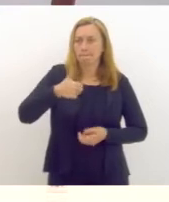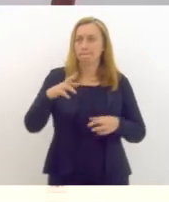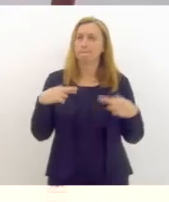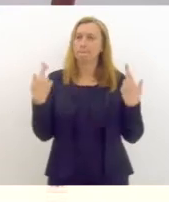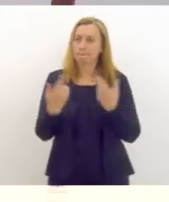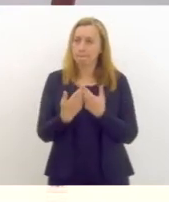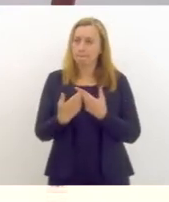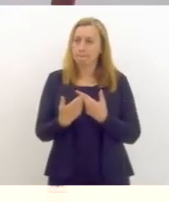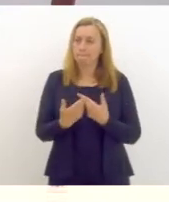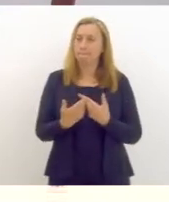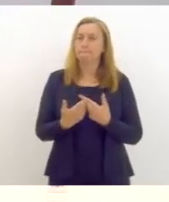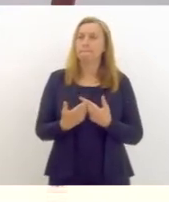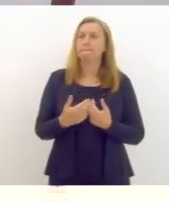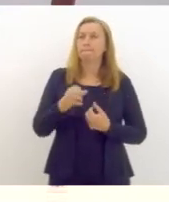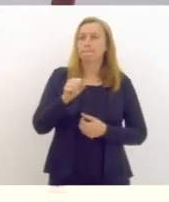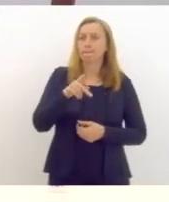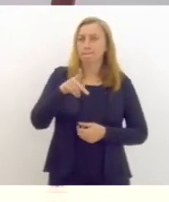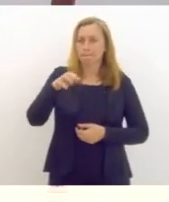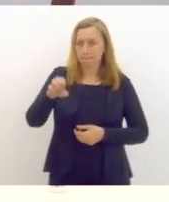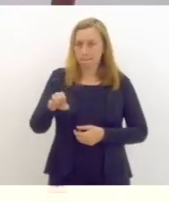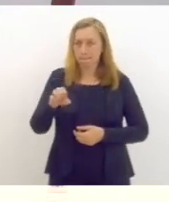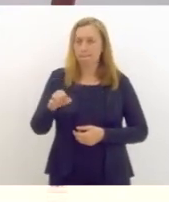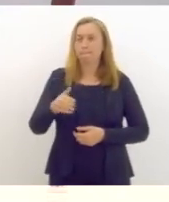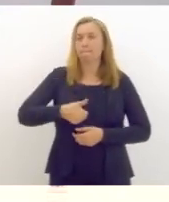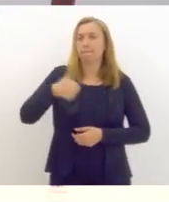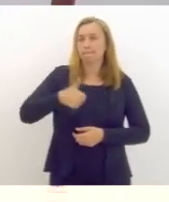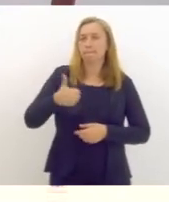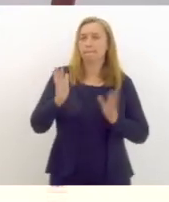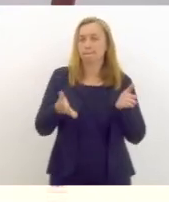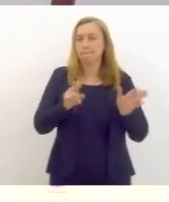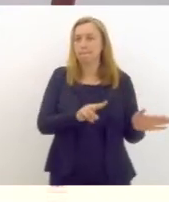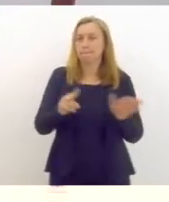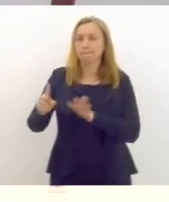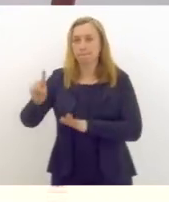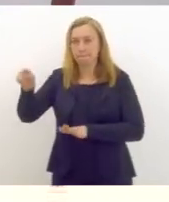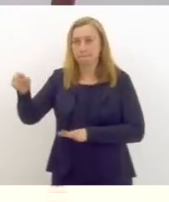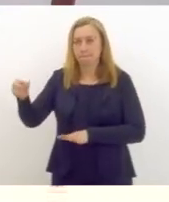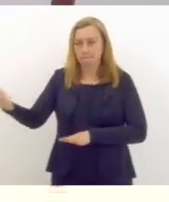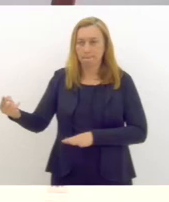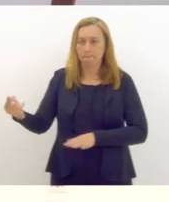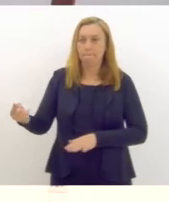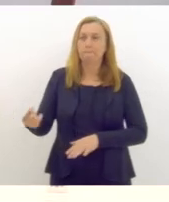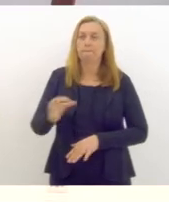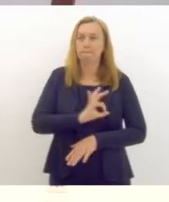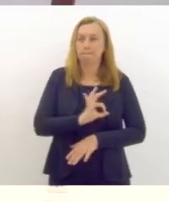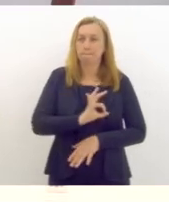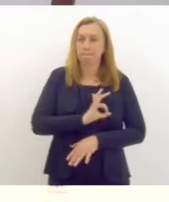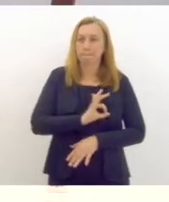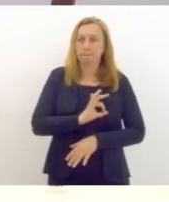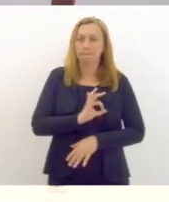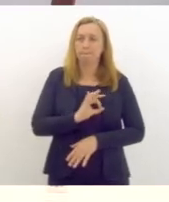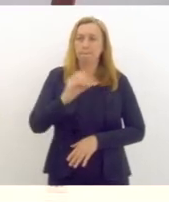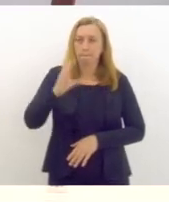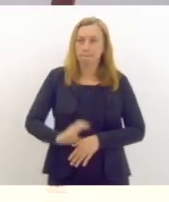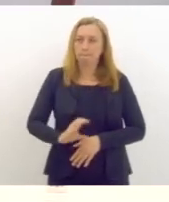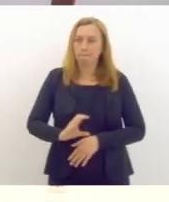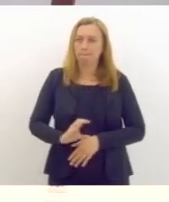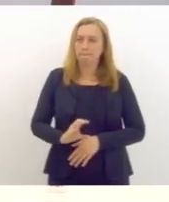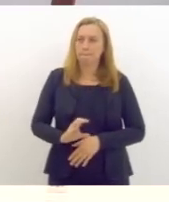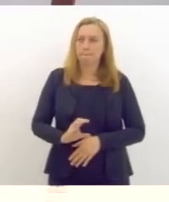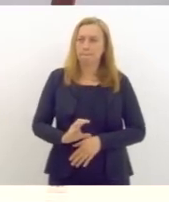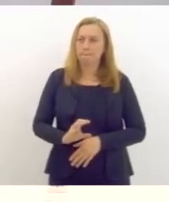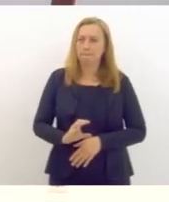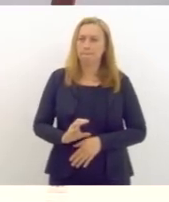fez o primeiro da SEAP vai fazer dia primeiro agora semana que vem o da Polícia Civil E aí não tem nenhuma